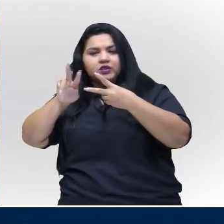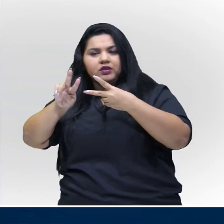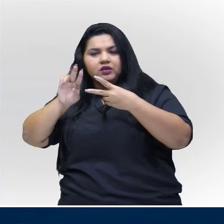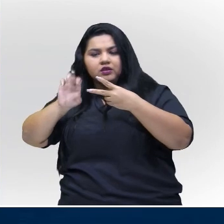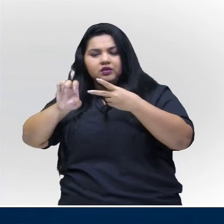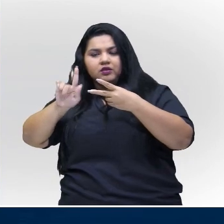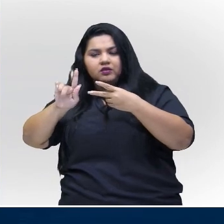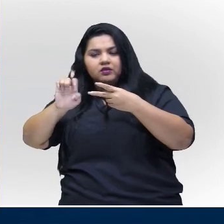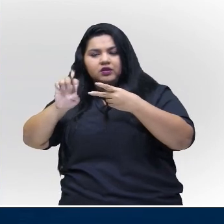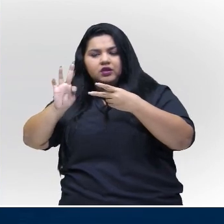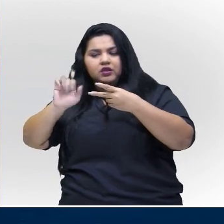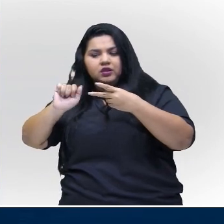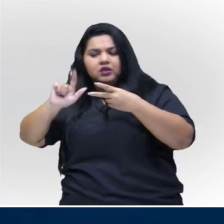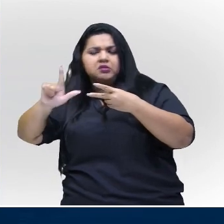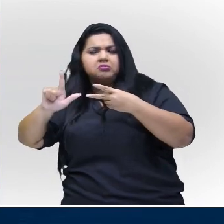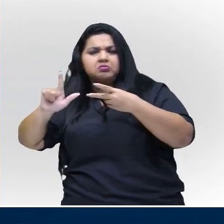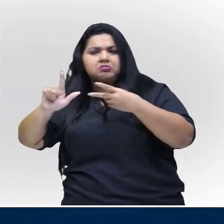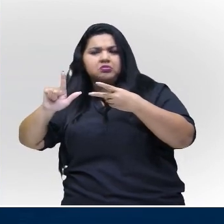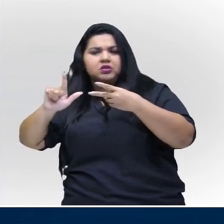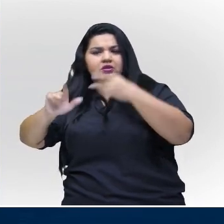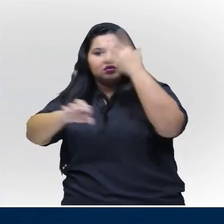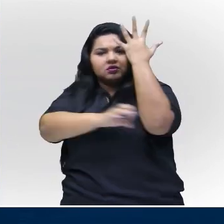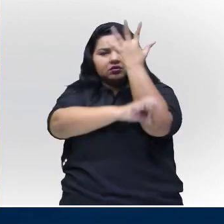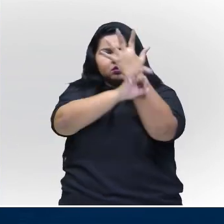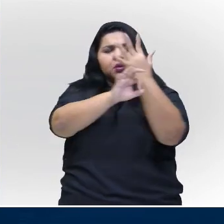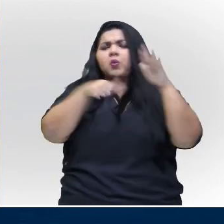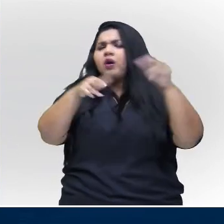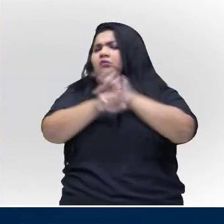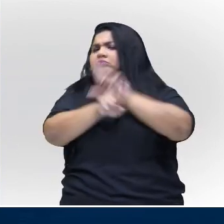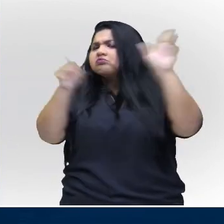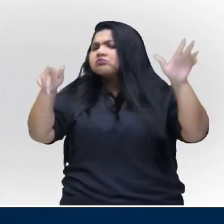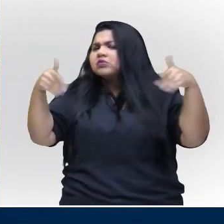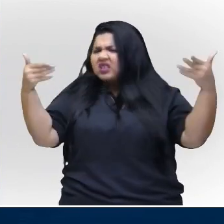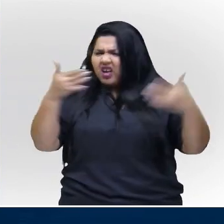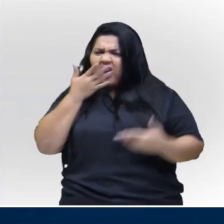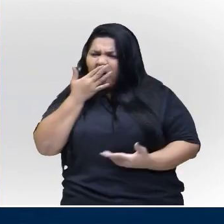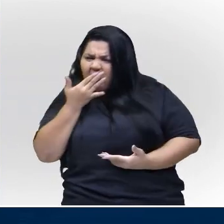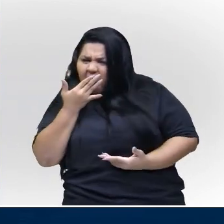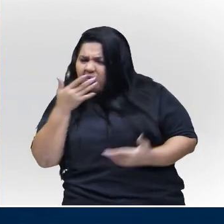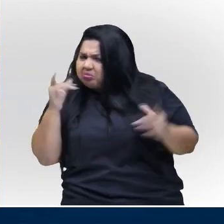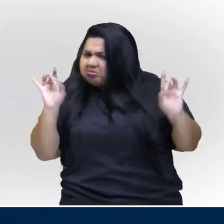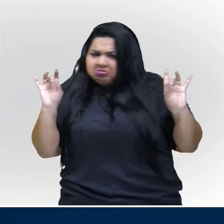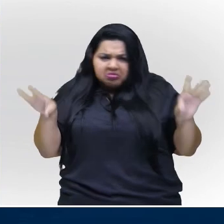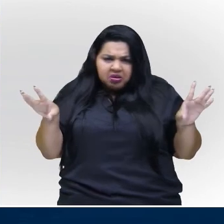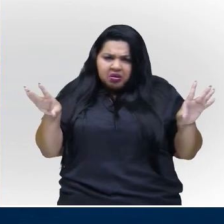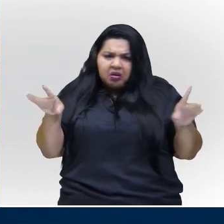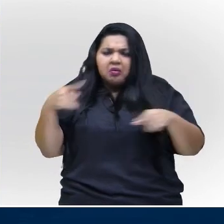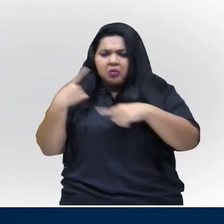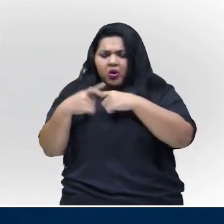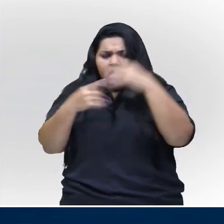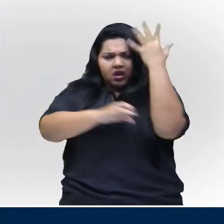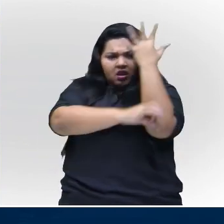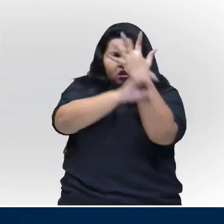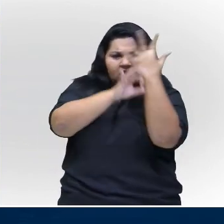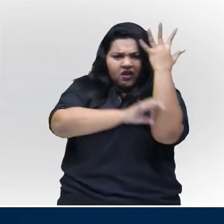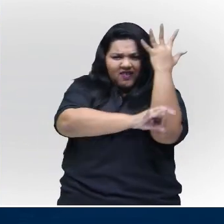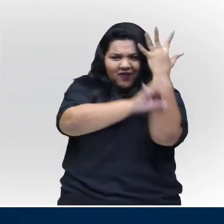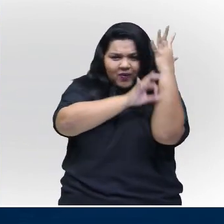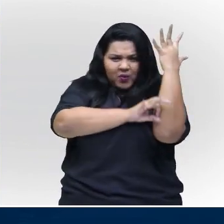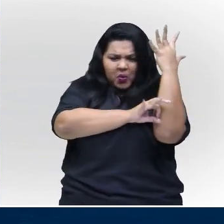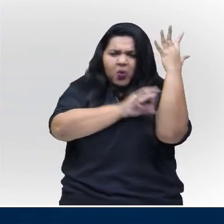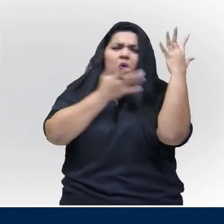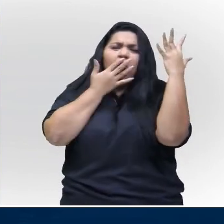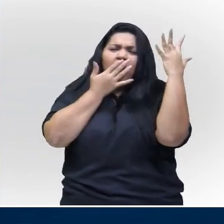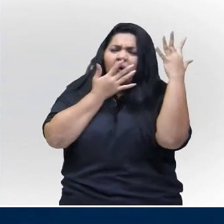vai diferenciar uma célula animal da célula vegetal? Será que é cor? Será que só porque a célula vegetal ela se apresenta nessa